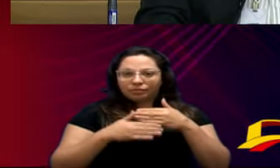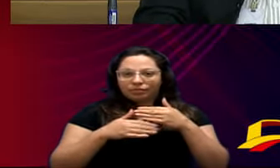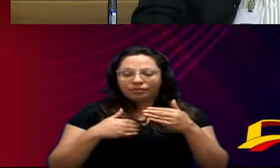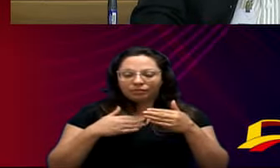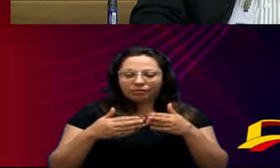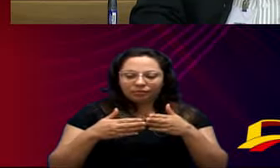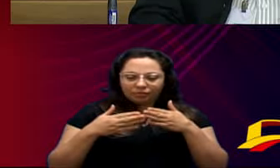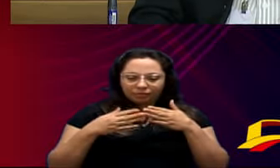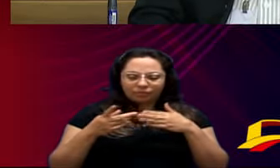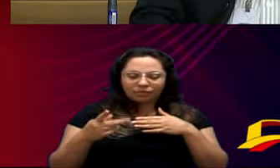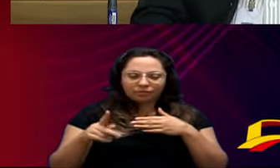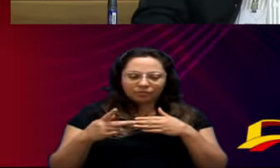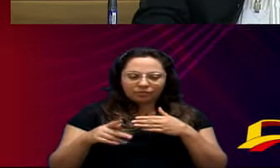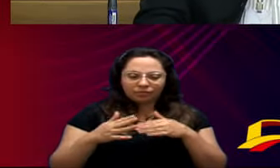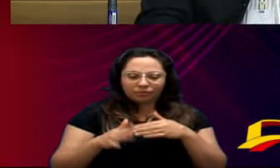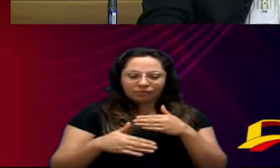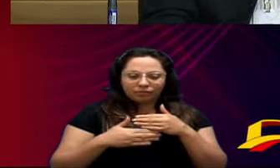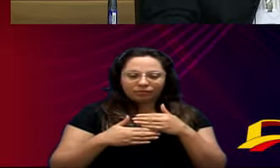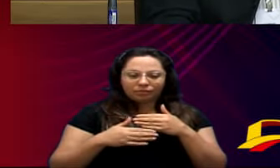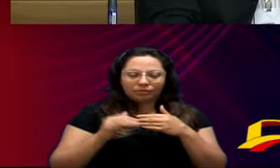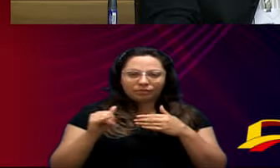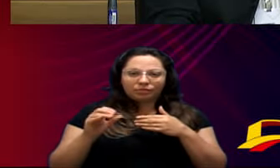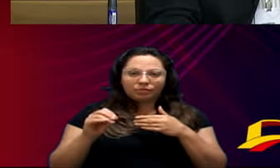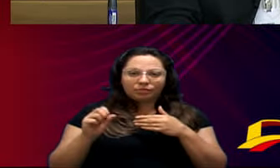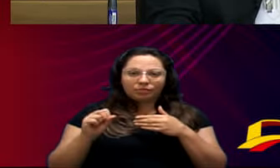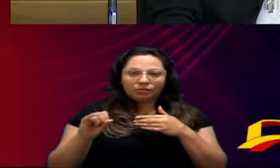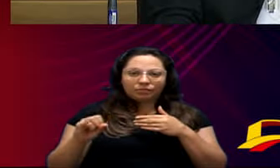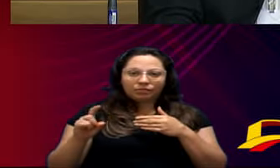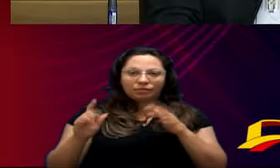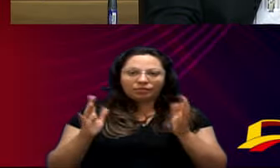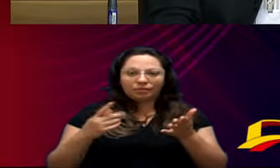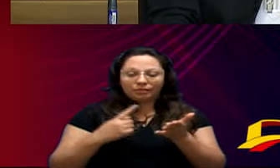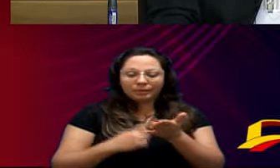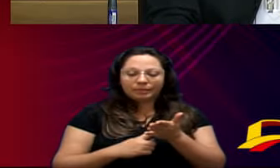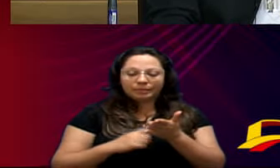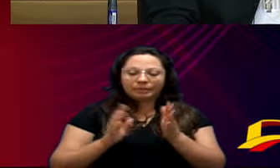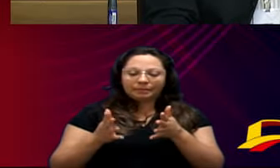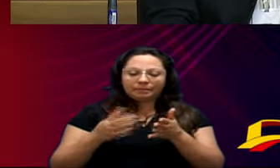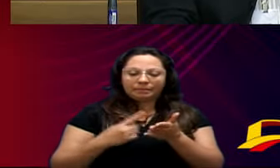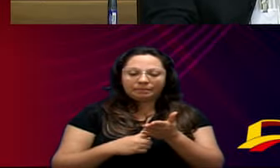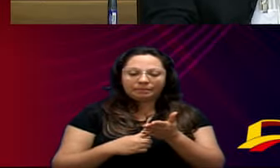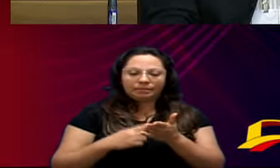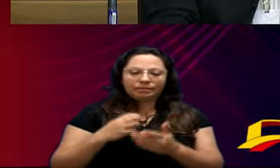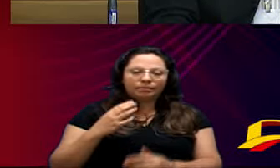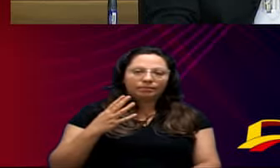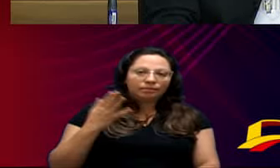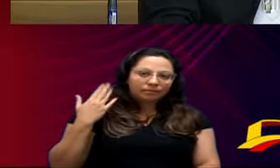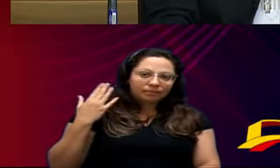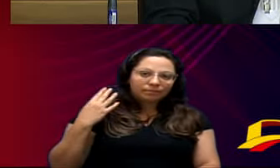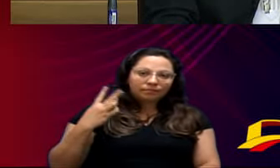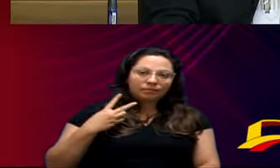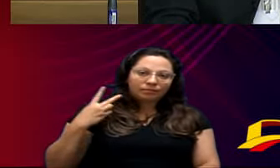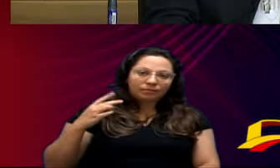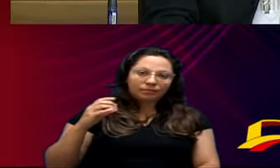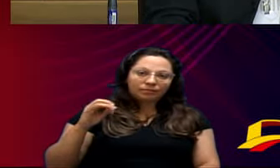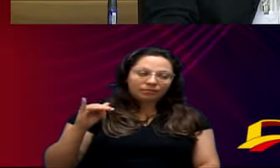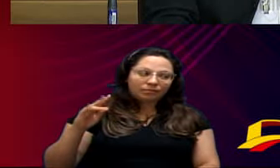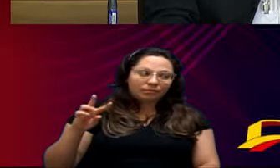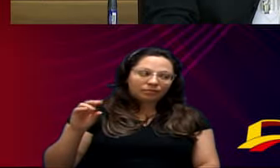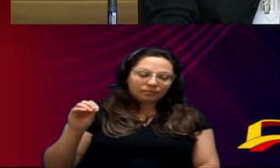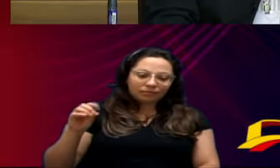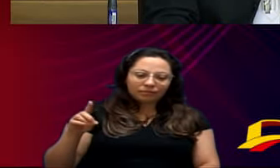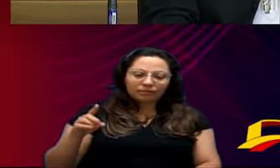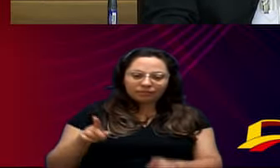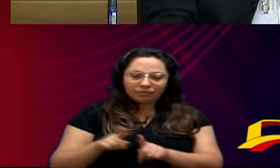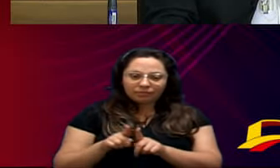a Jose sabe passar o chapéu já teve o compromisso e do vereador Cristiano pasco quera deixar registrado aqui falou